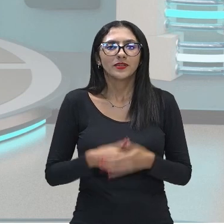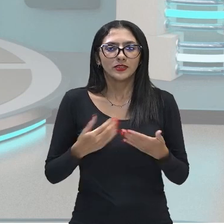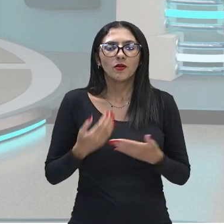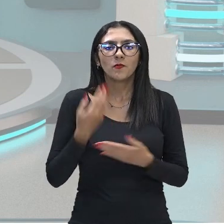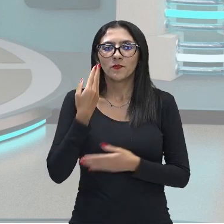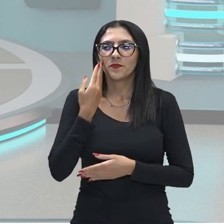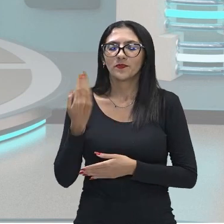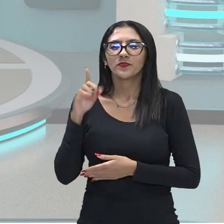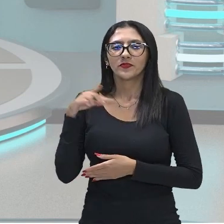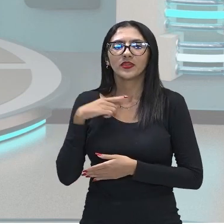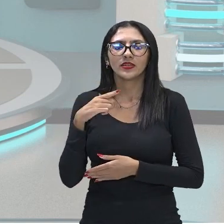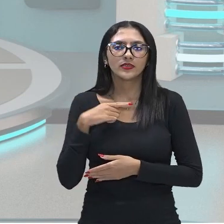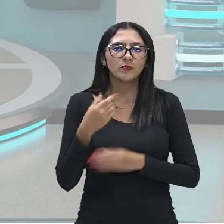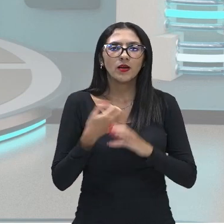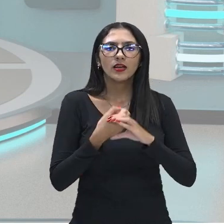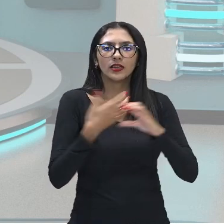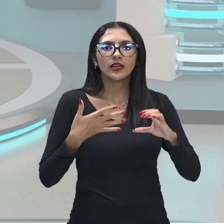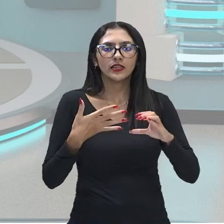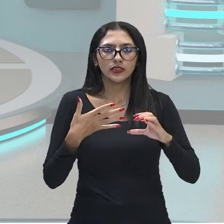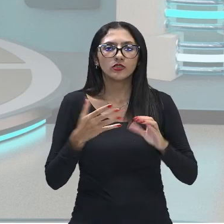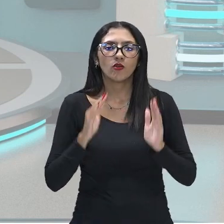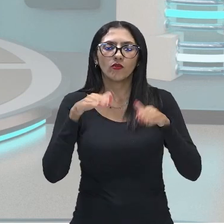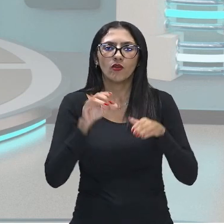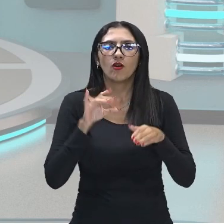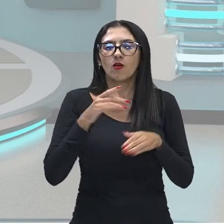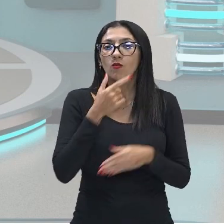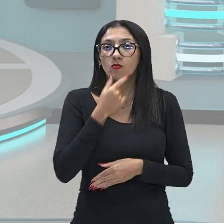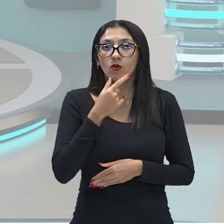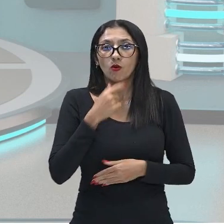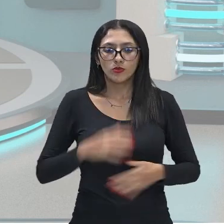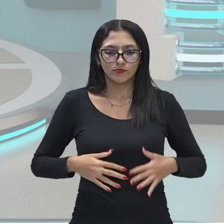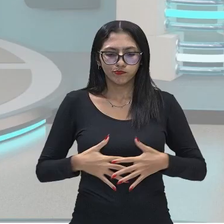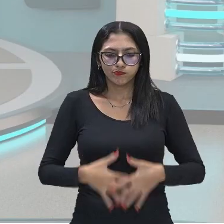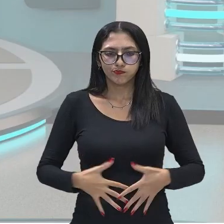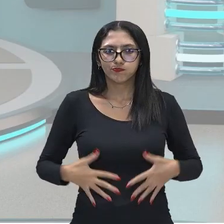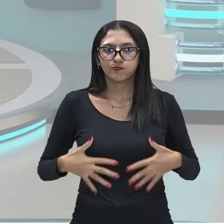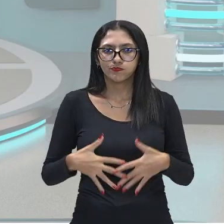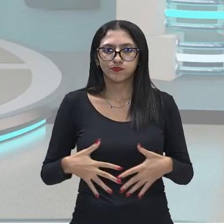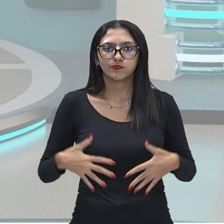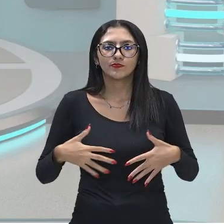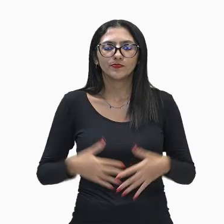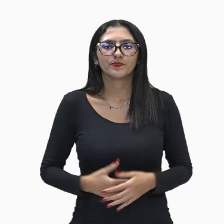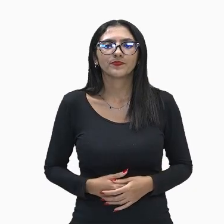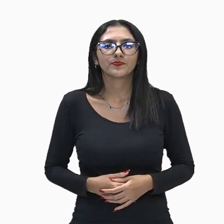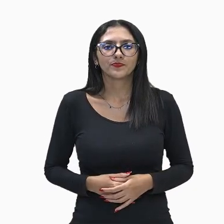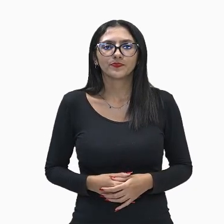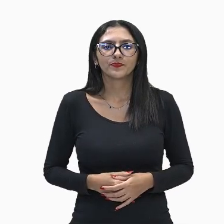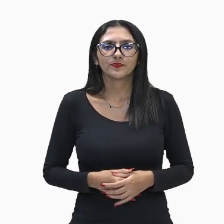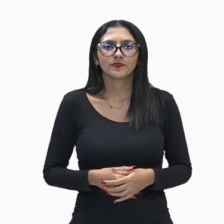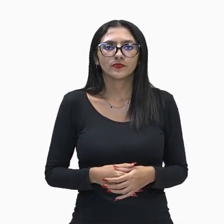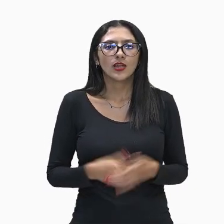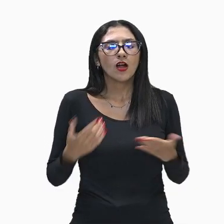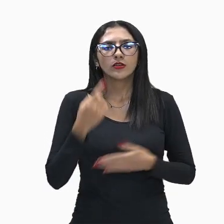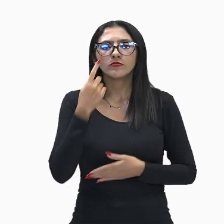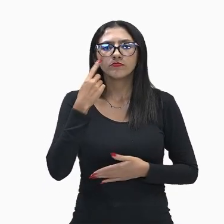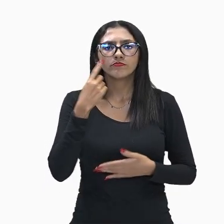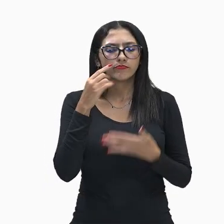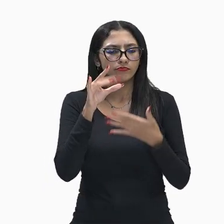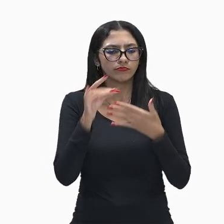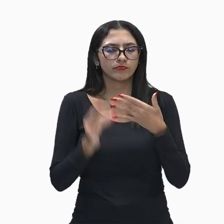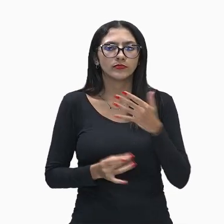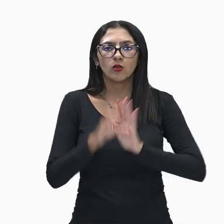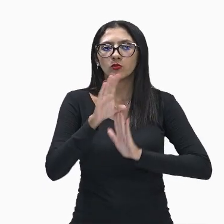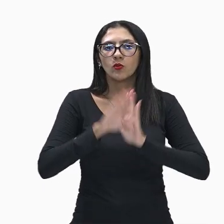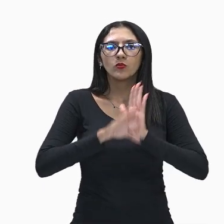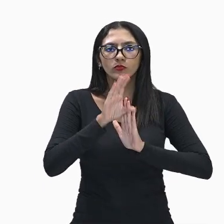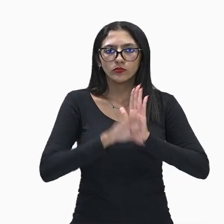endomorfia vai ter a gordura mais internalizada ok E aí a gente entende um pouco melhor o conceito Olha